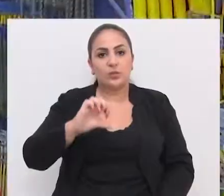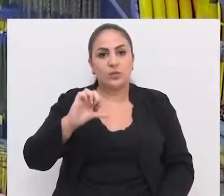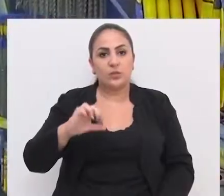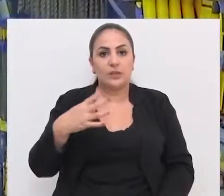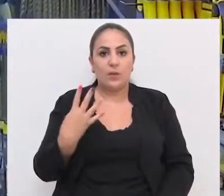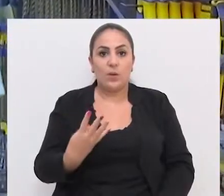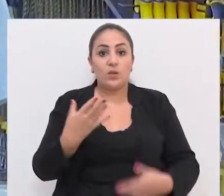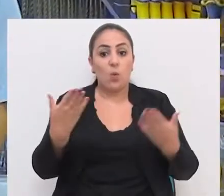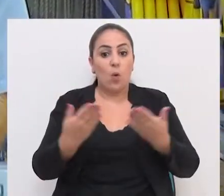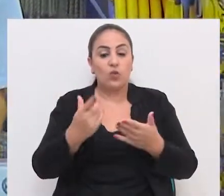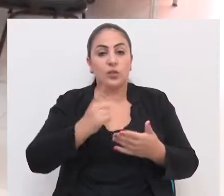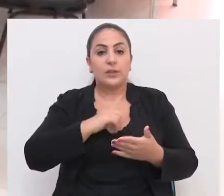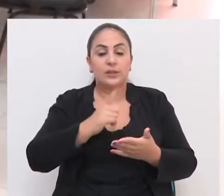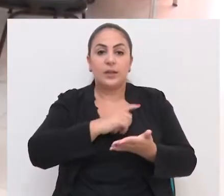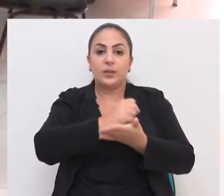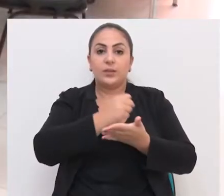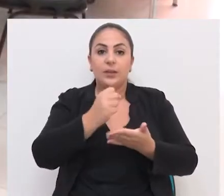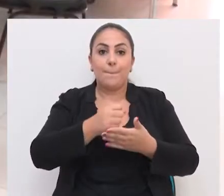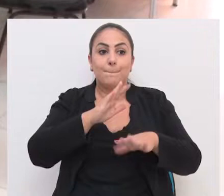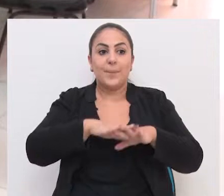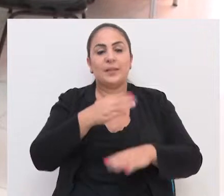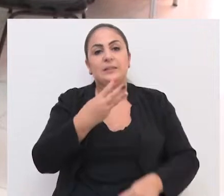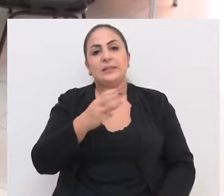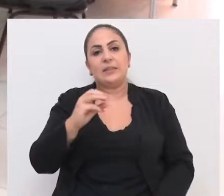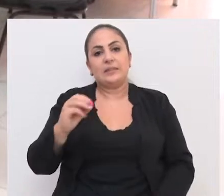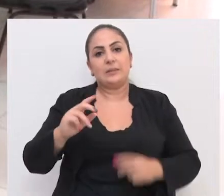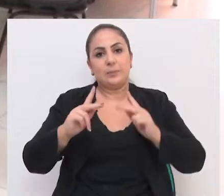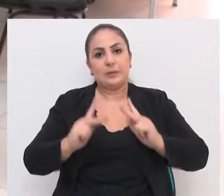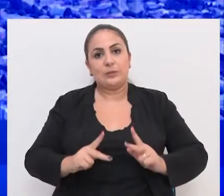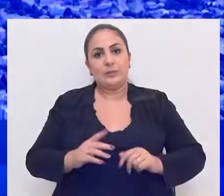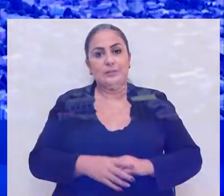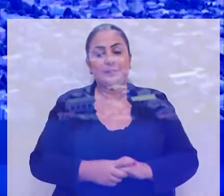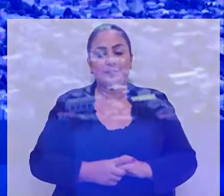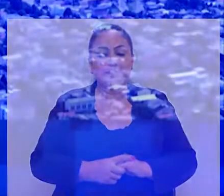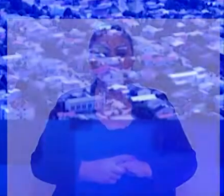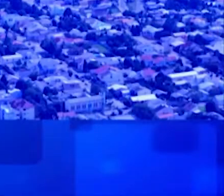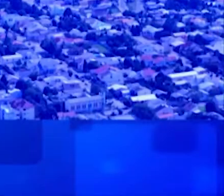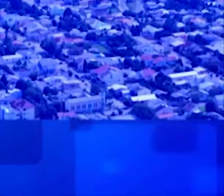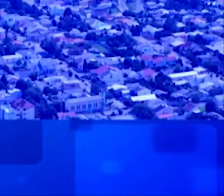1994 e hoje emprega mais de 300 colaboradores.